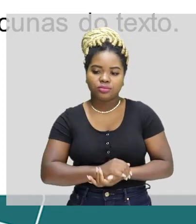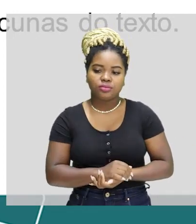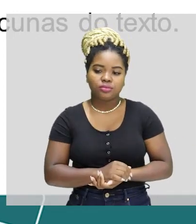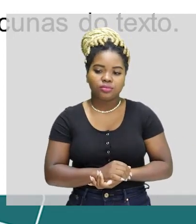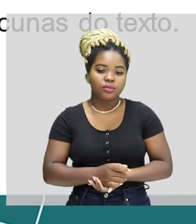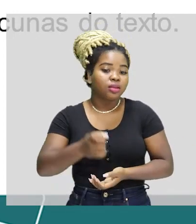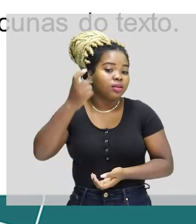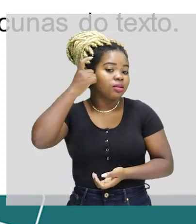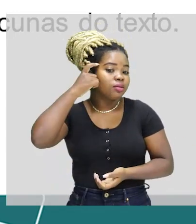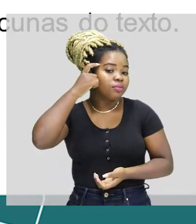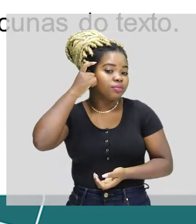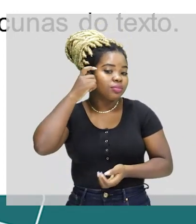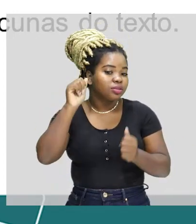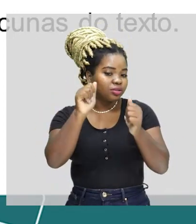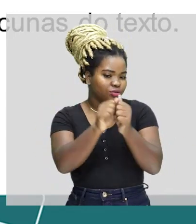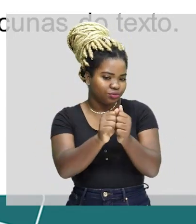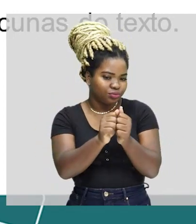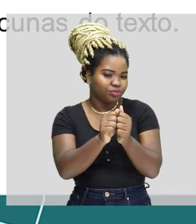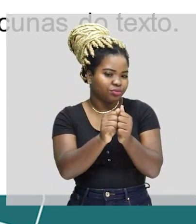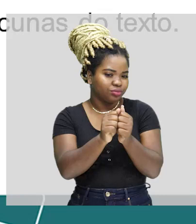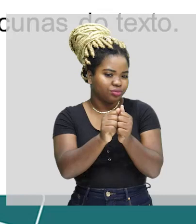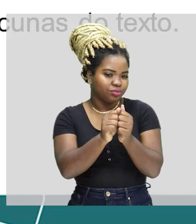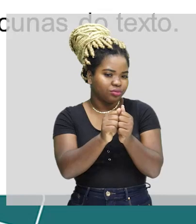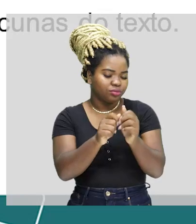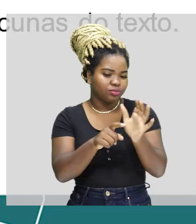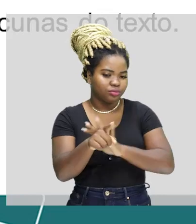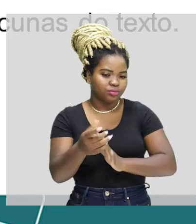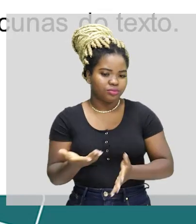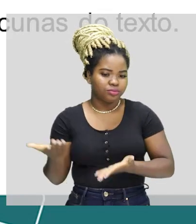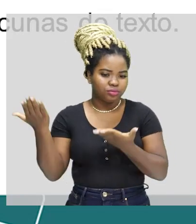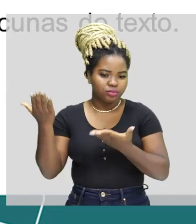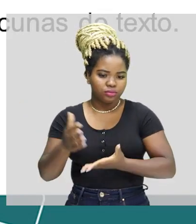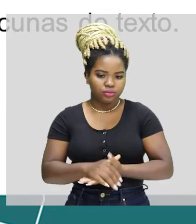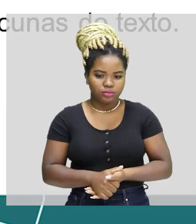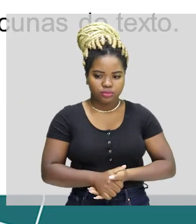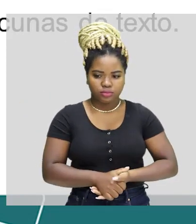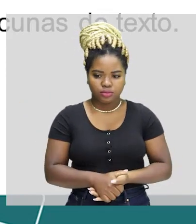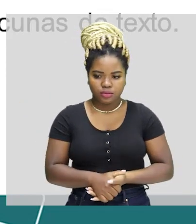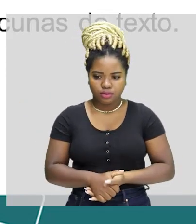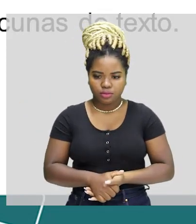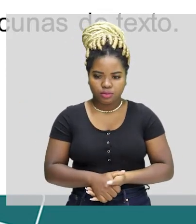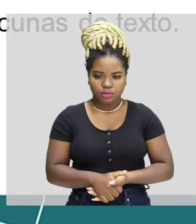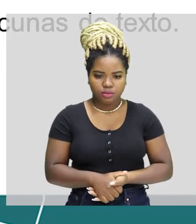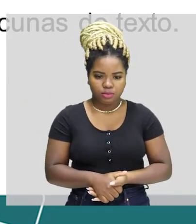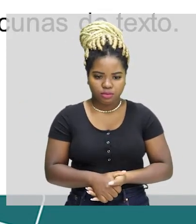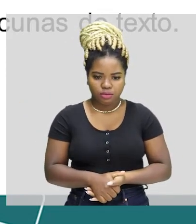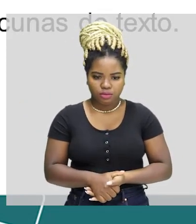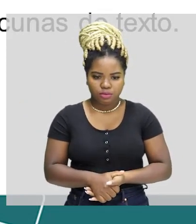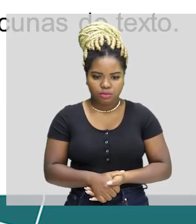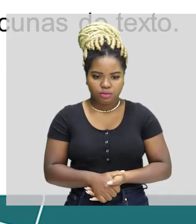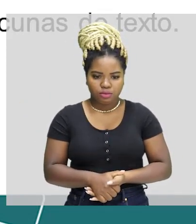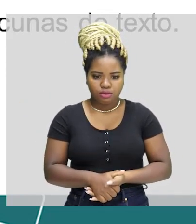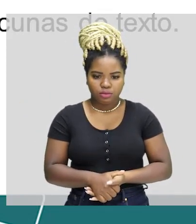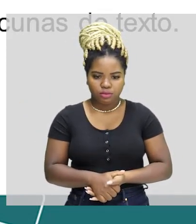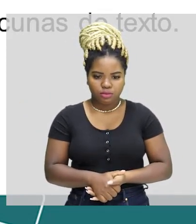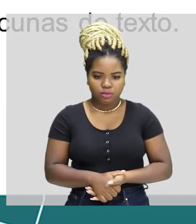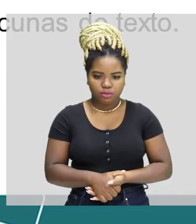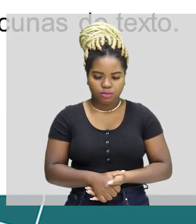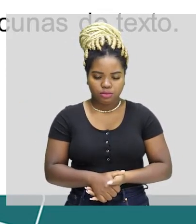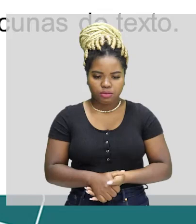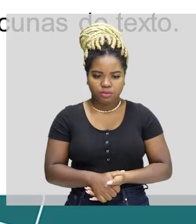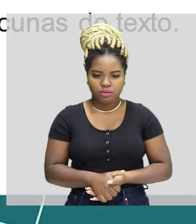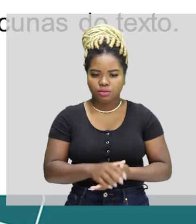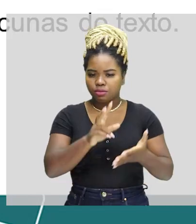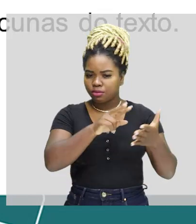a pensar junto comigo a partir desta questão. Olha só. O que distingue o senso comum do conhecimento científico?